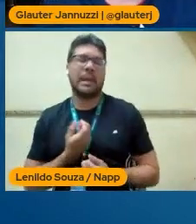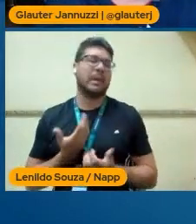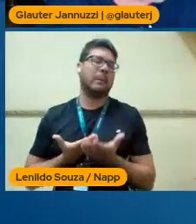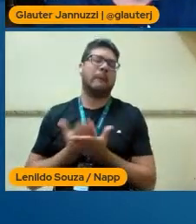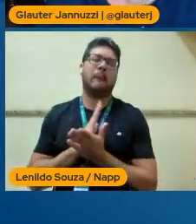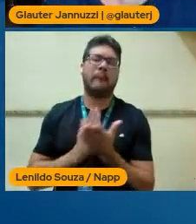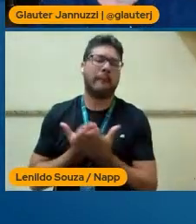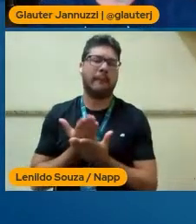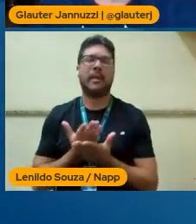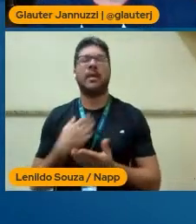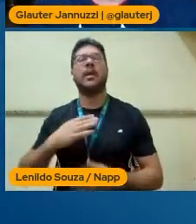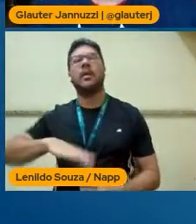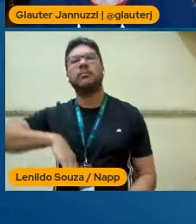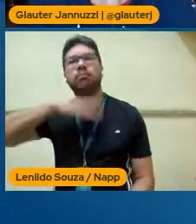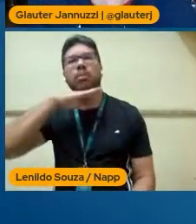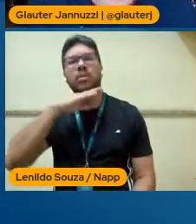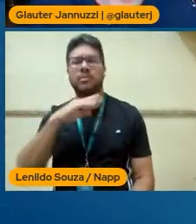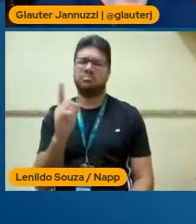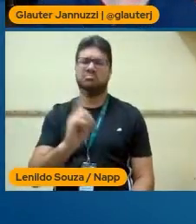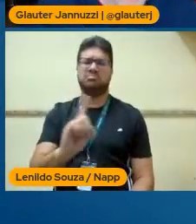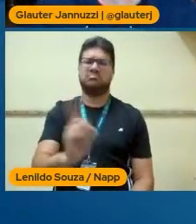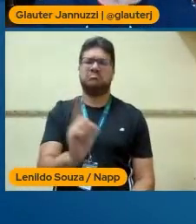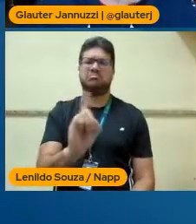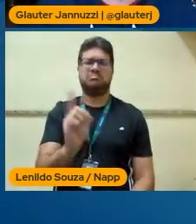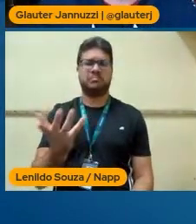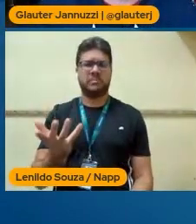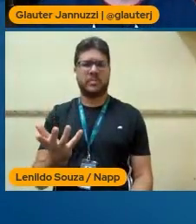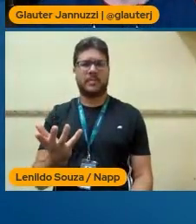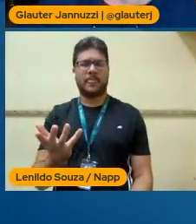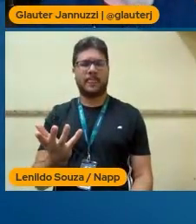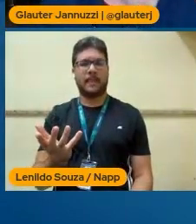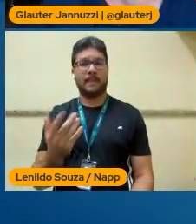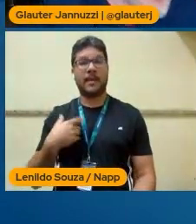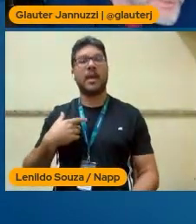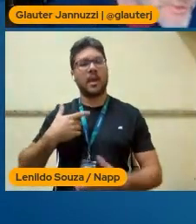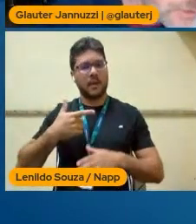Ou saco cheio, não é isso. Então, a minha carreira sempre foi moldada nesse sentido.